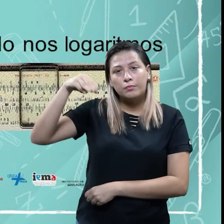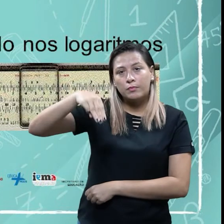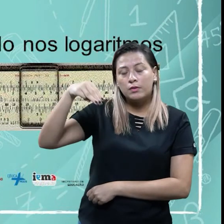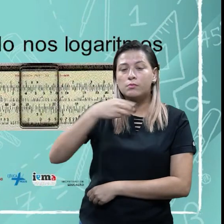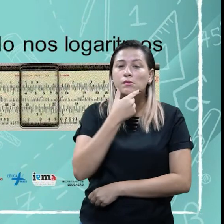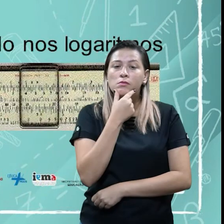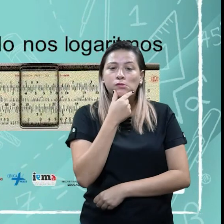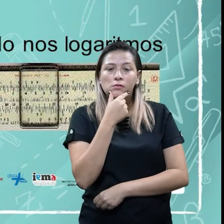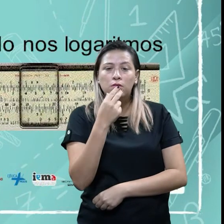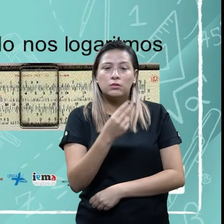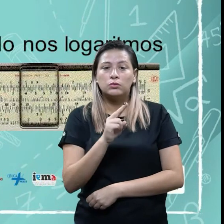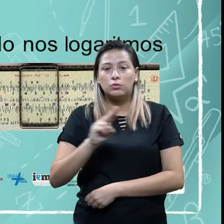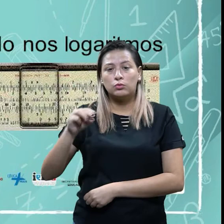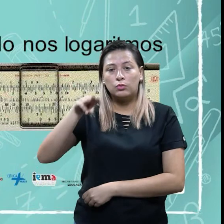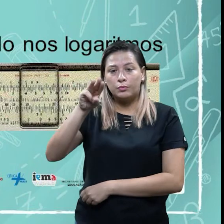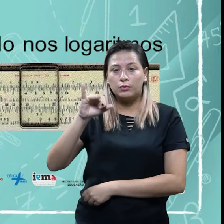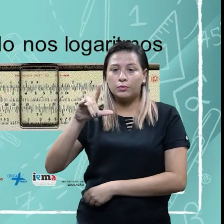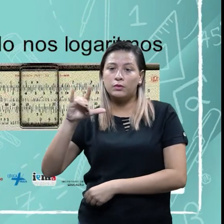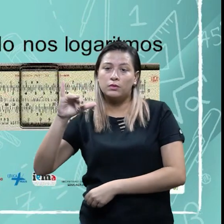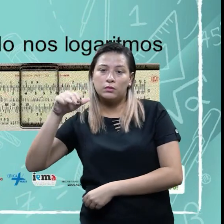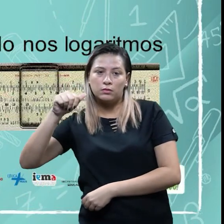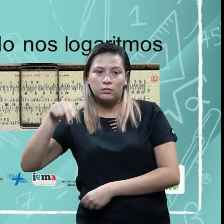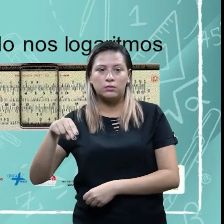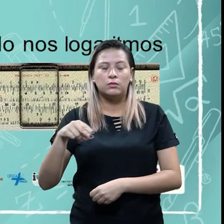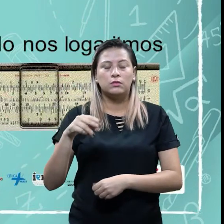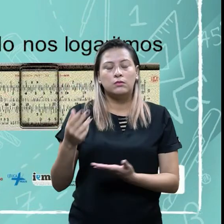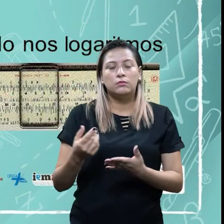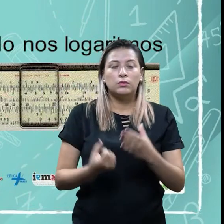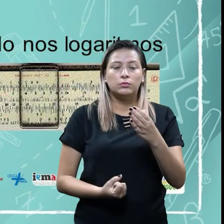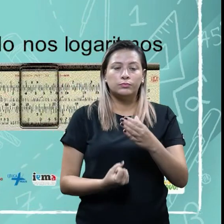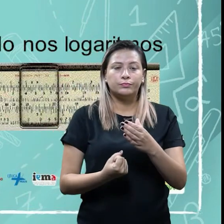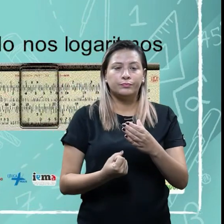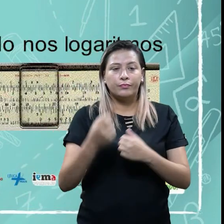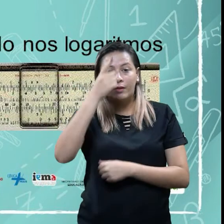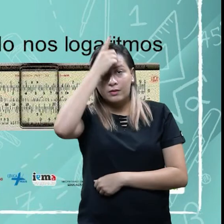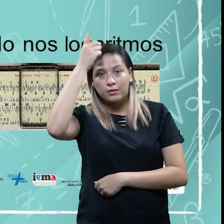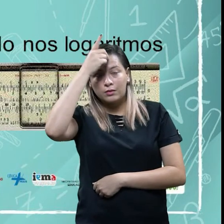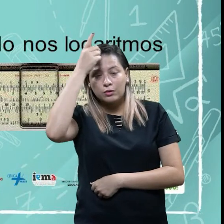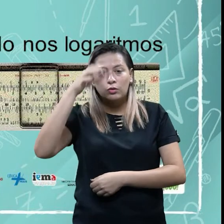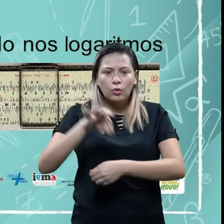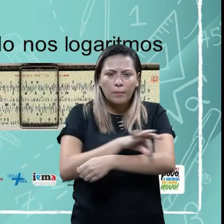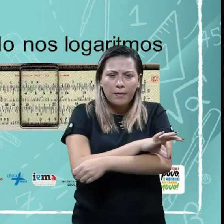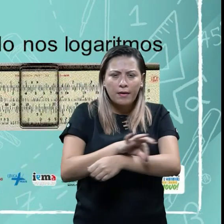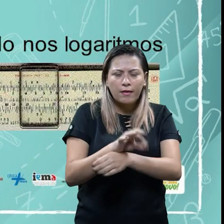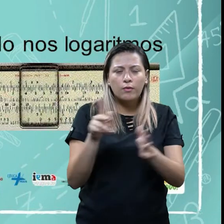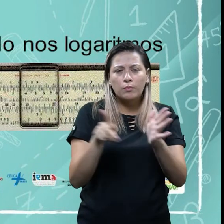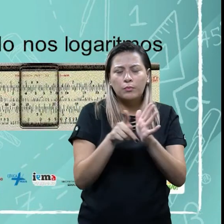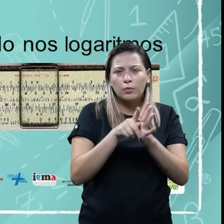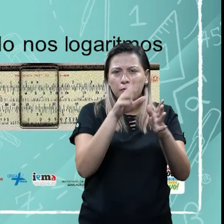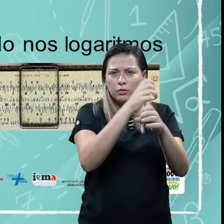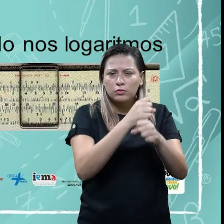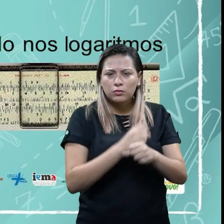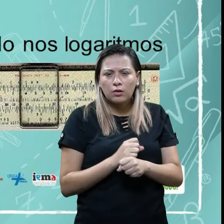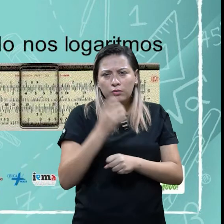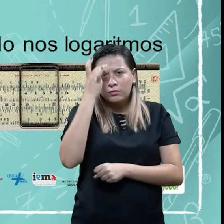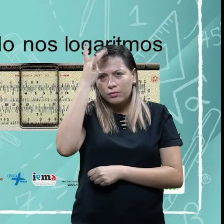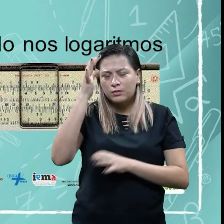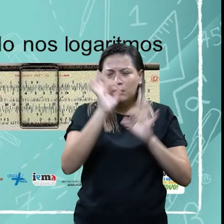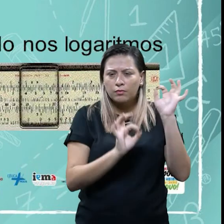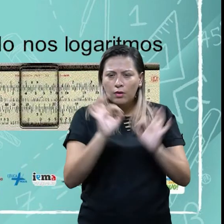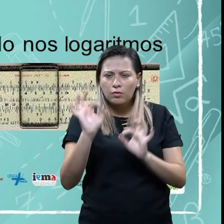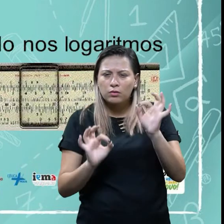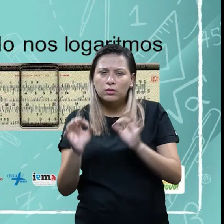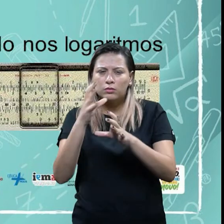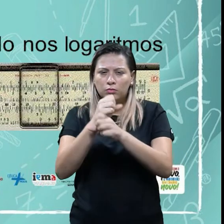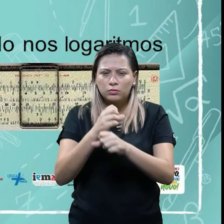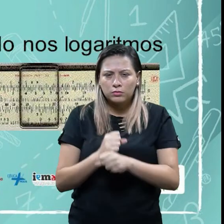de cálculo que facilitava a realização de cálculos que não exigissem muita precisão. Inicialmente,